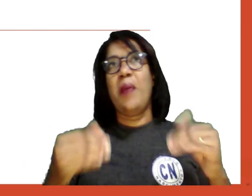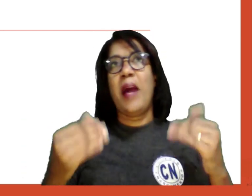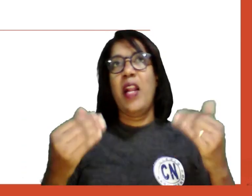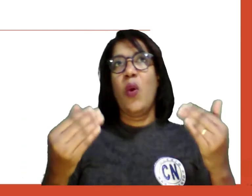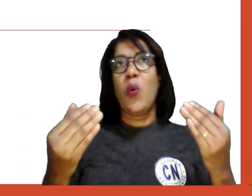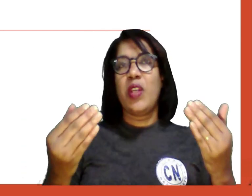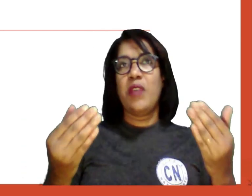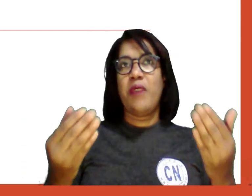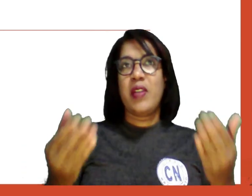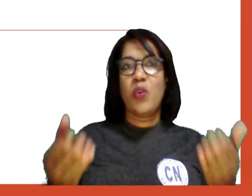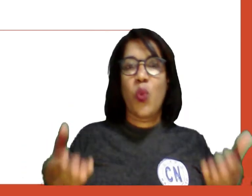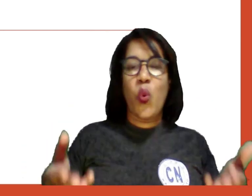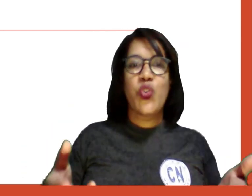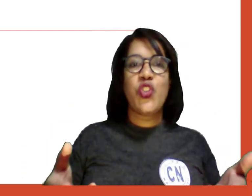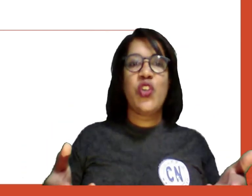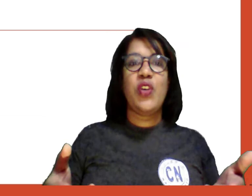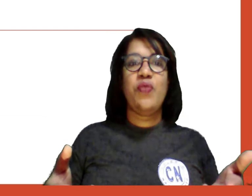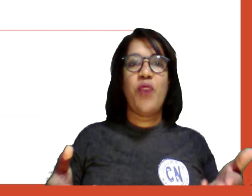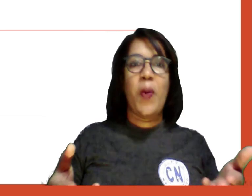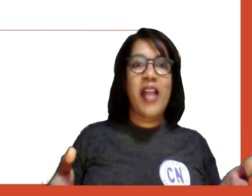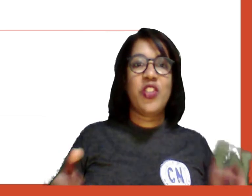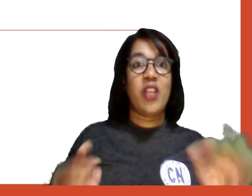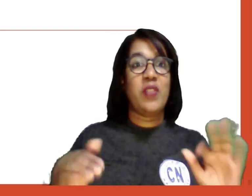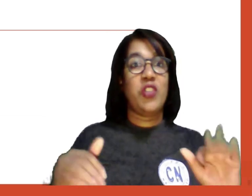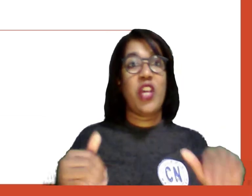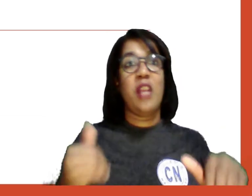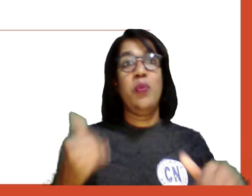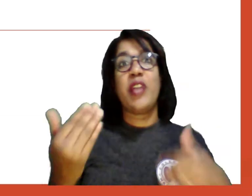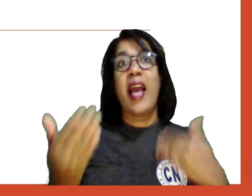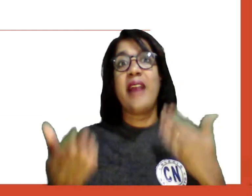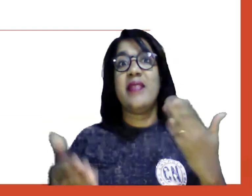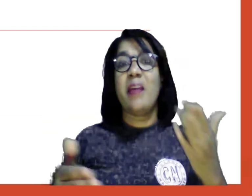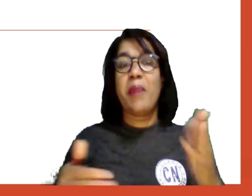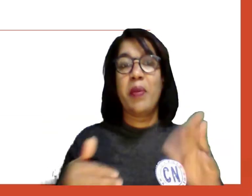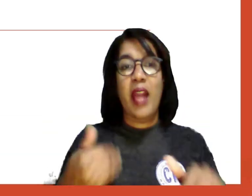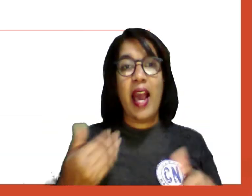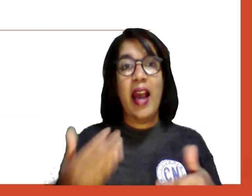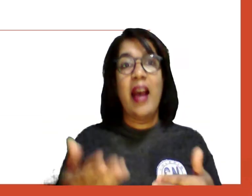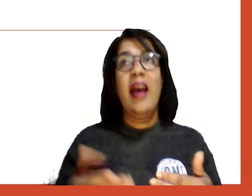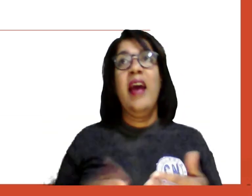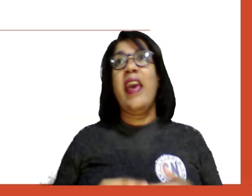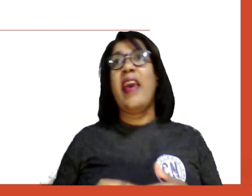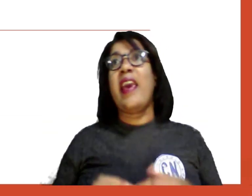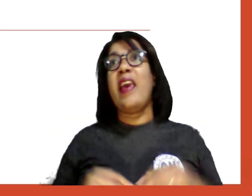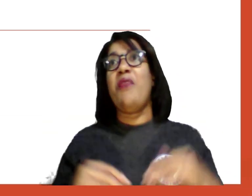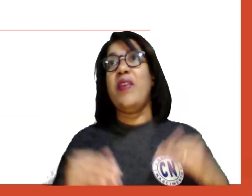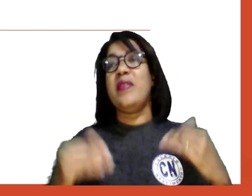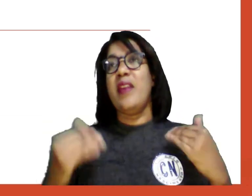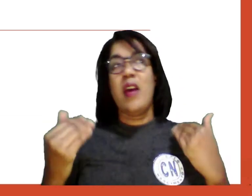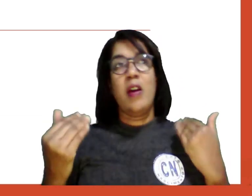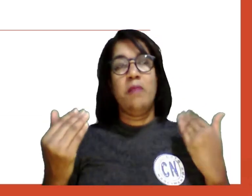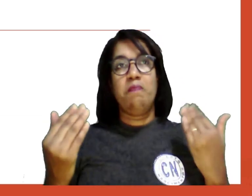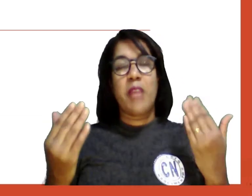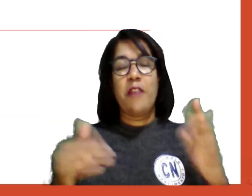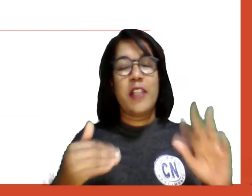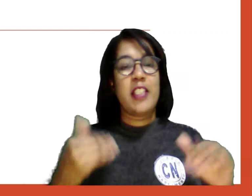vocês que trabalham, que fazem um curso de informática, vocês querem buscar se aprimorar.